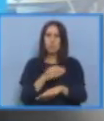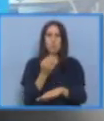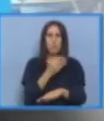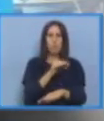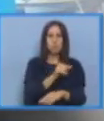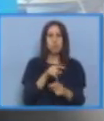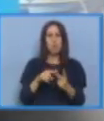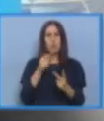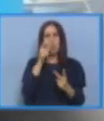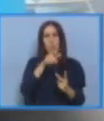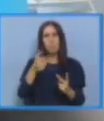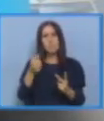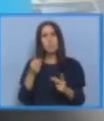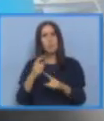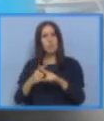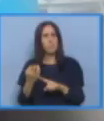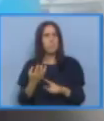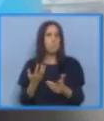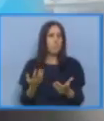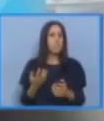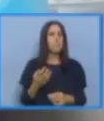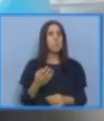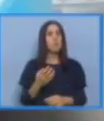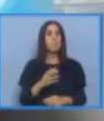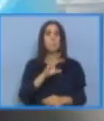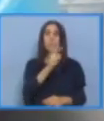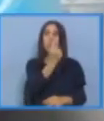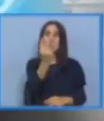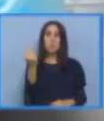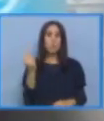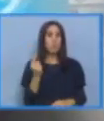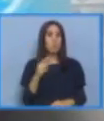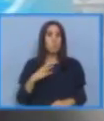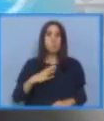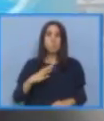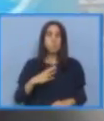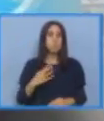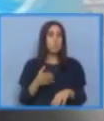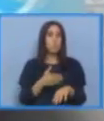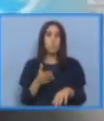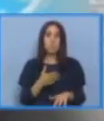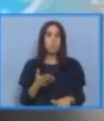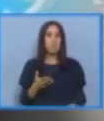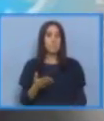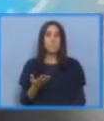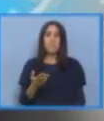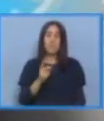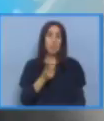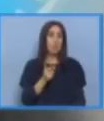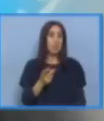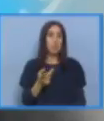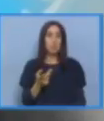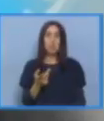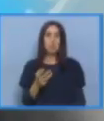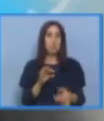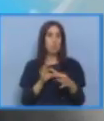oferecer 50 homens à Grécia, E, portanto, cada país oferece aquilo que pode em cada momento e é